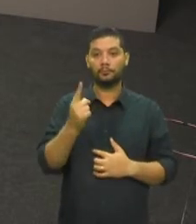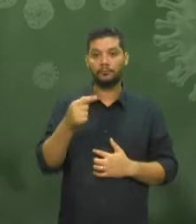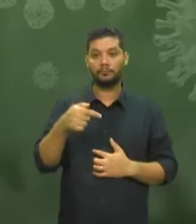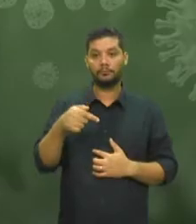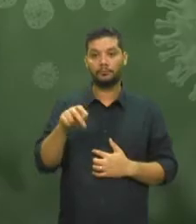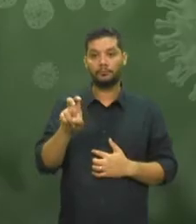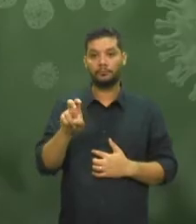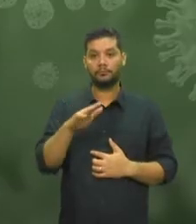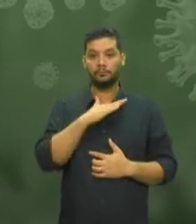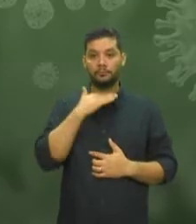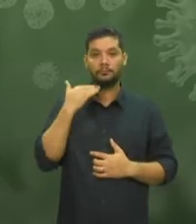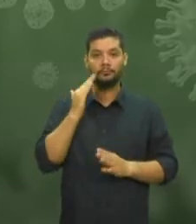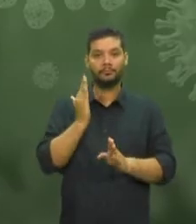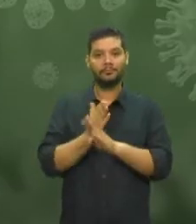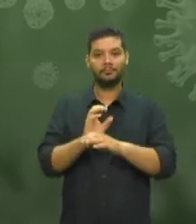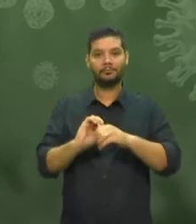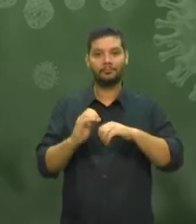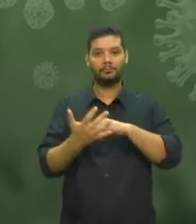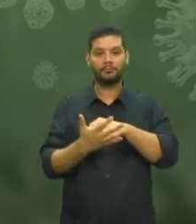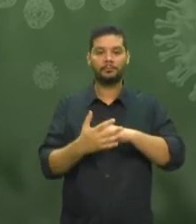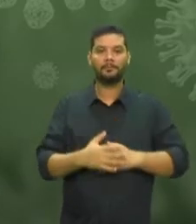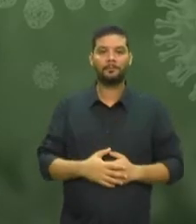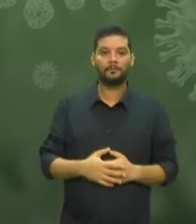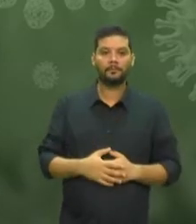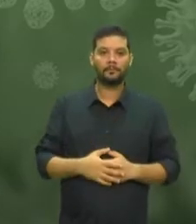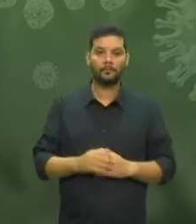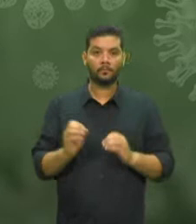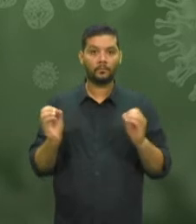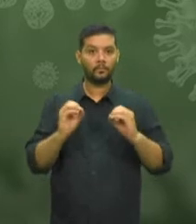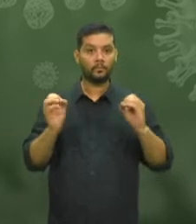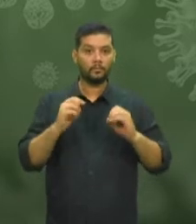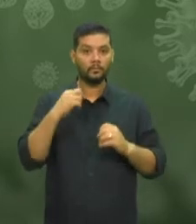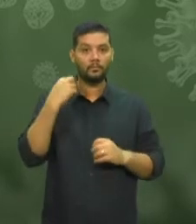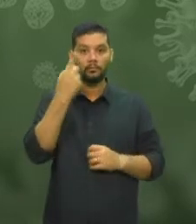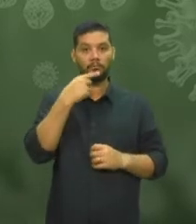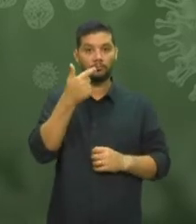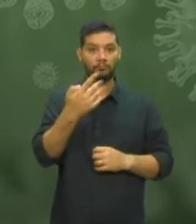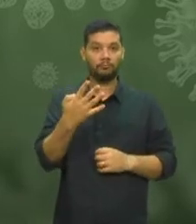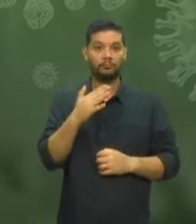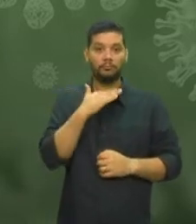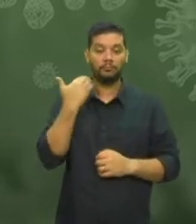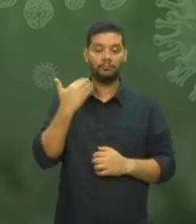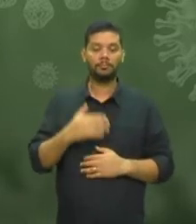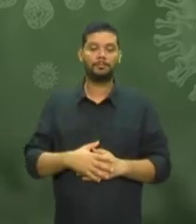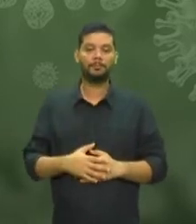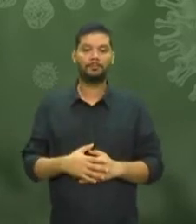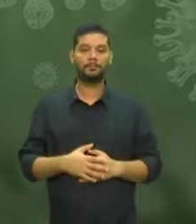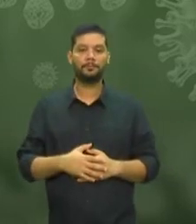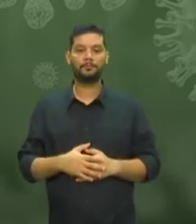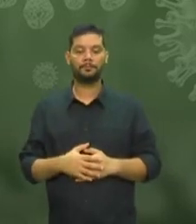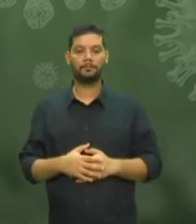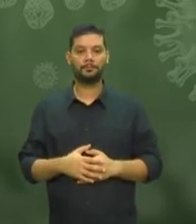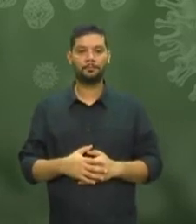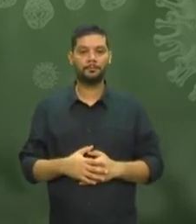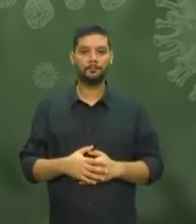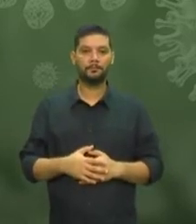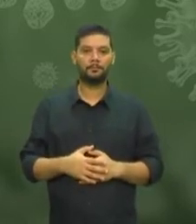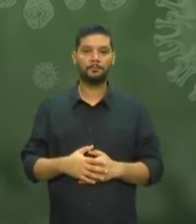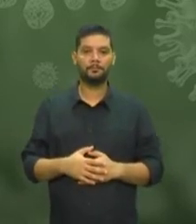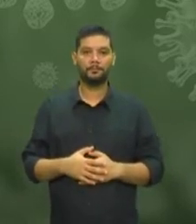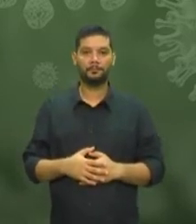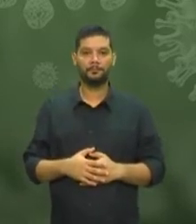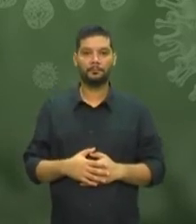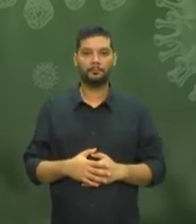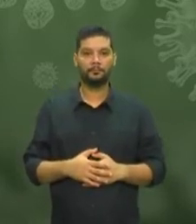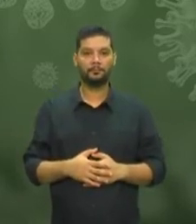24.175 óbitos por causa da doença. Nenhuma morte por Covid-19 foi registrada pelo Sistema IntegraSUS nas últimas